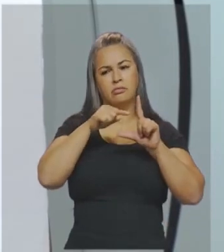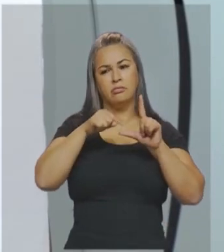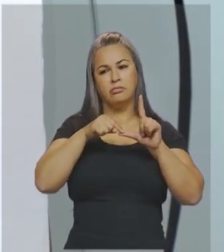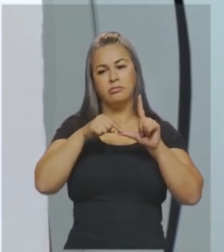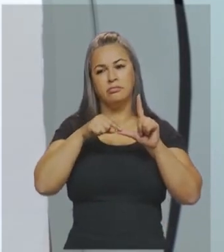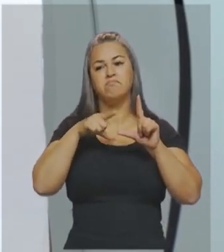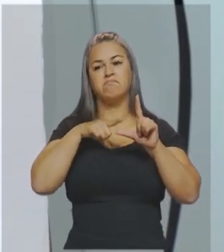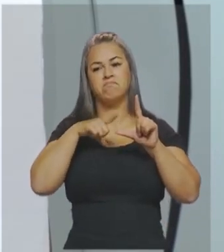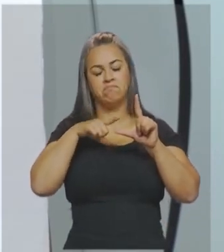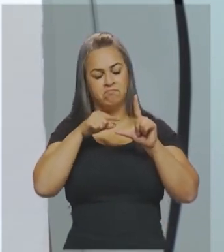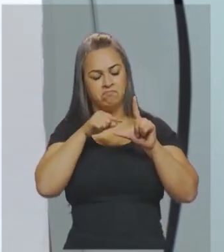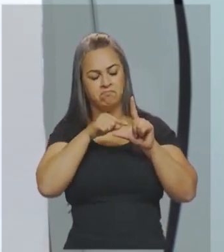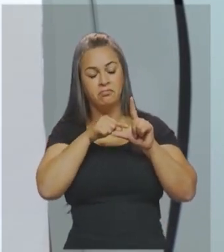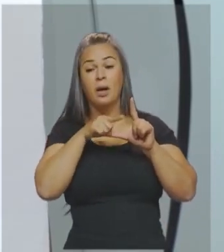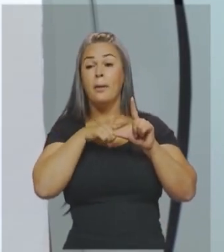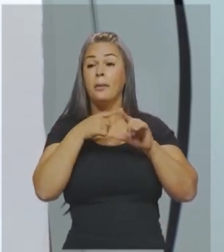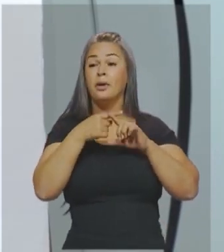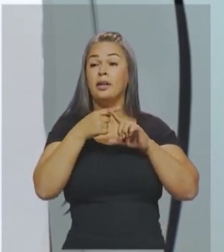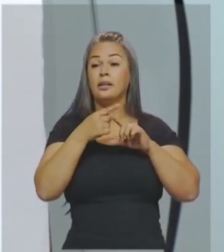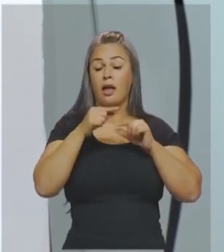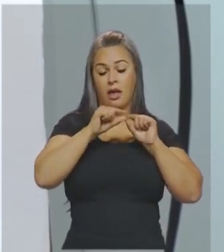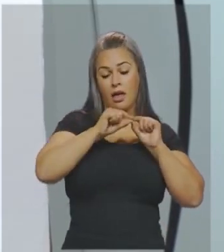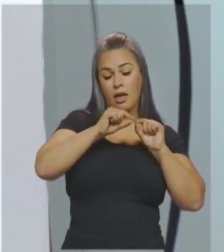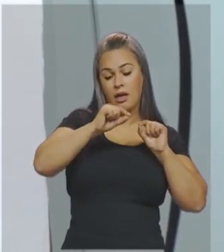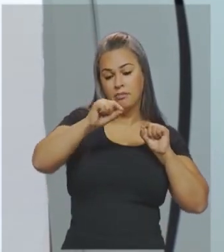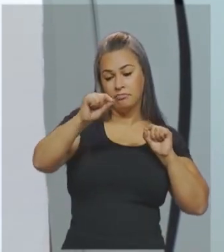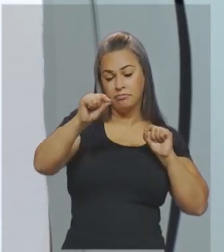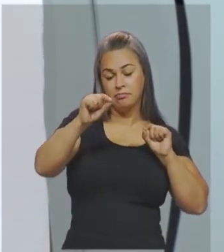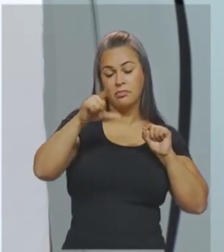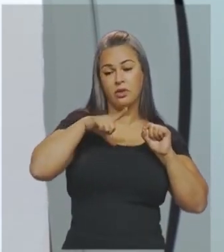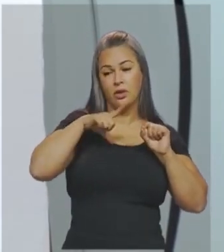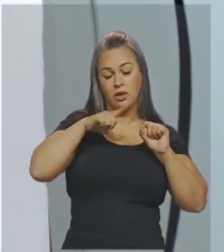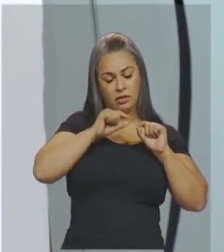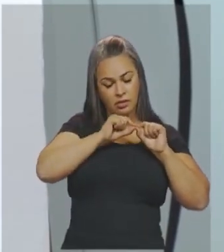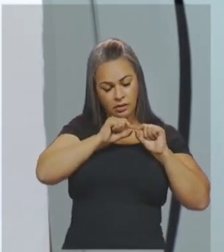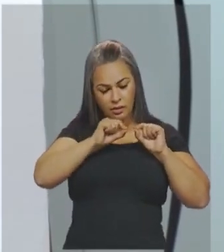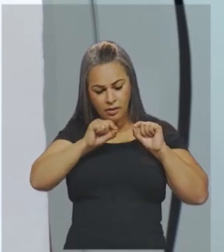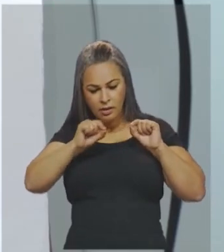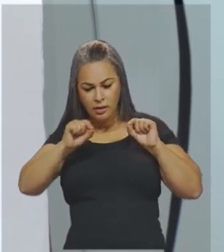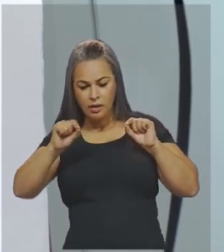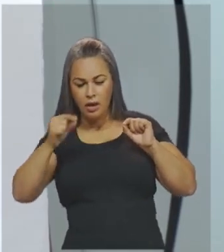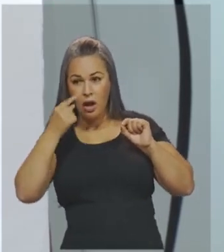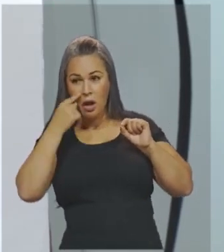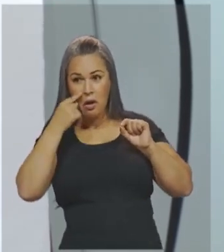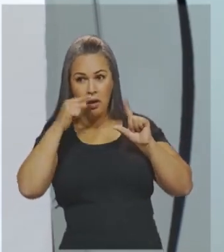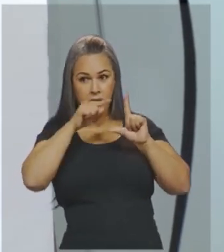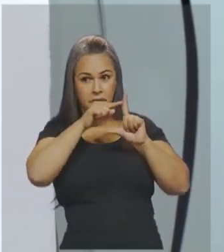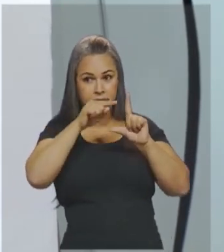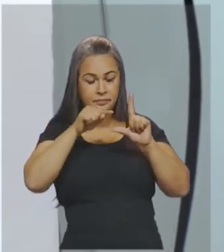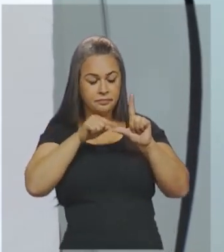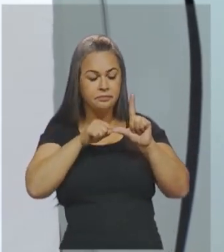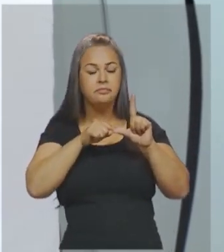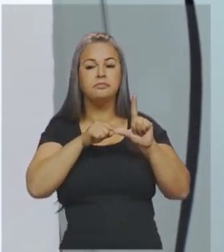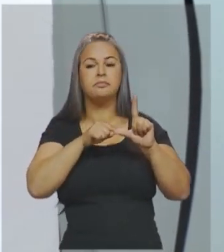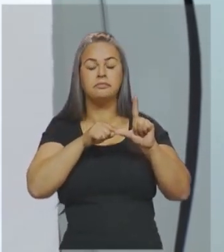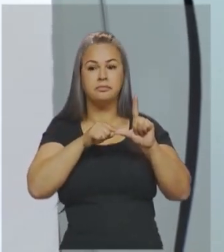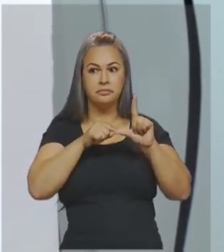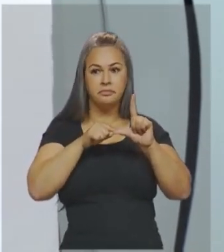com outro segmento de reta e aqui, né, no encontro dos dois segmentos de reta, né, é um